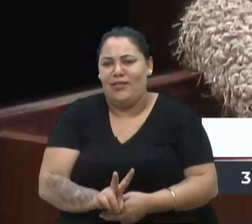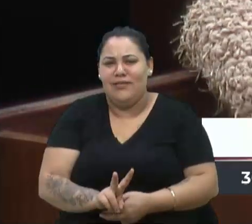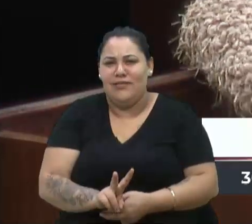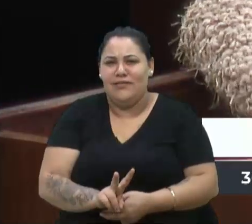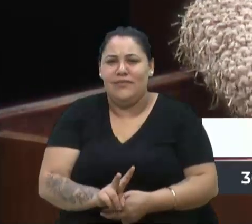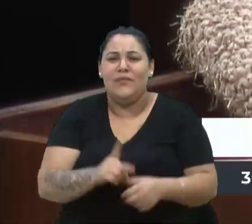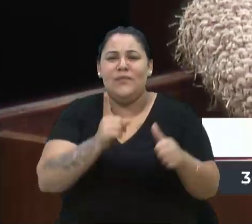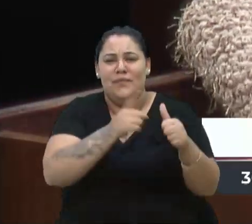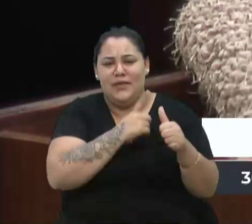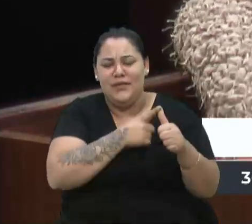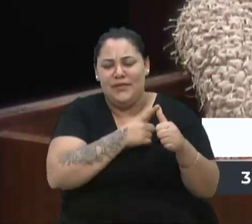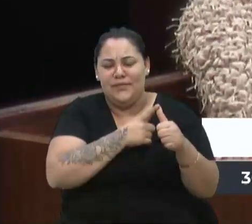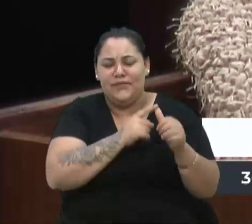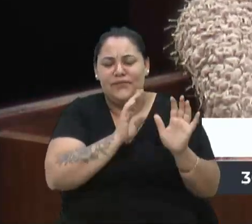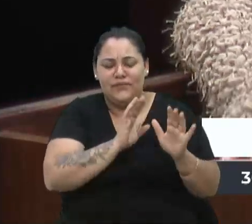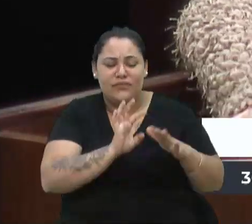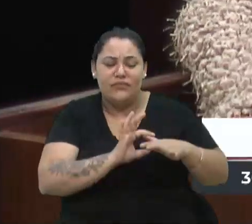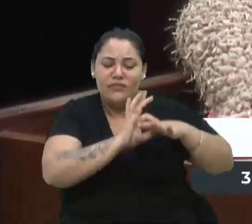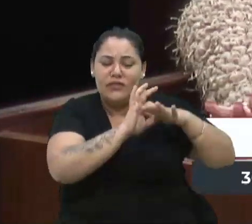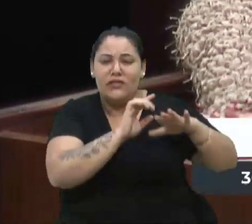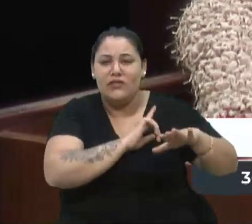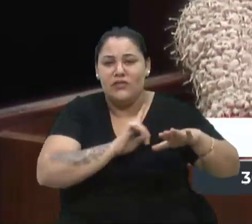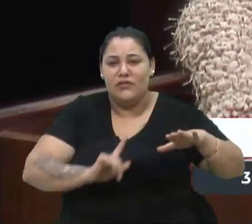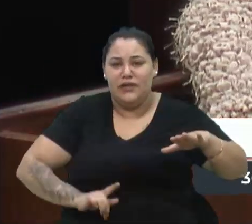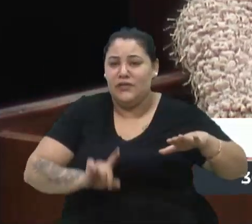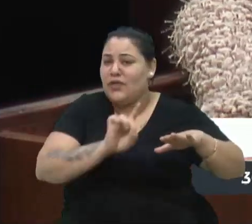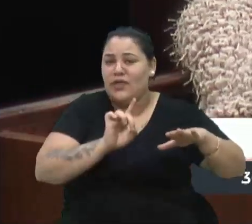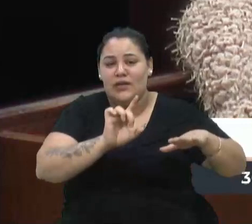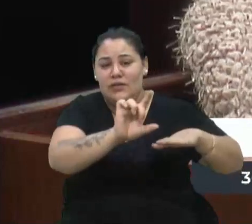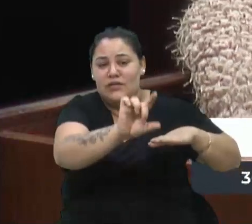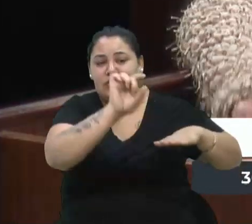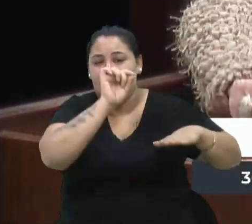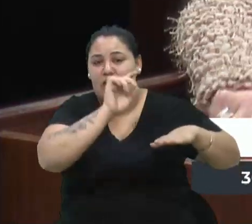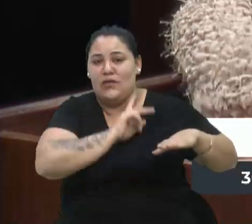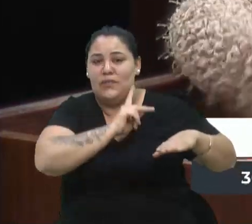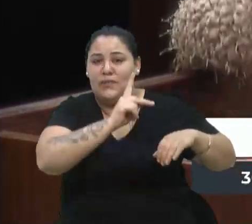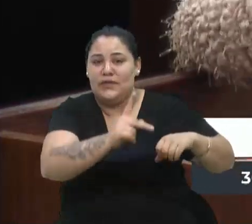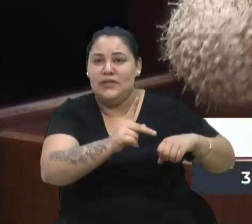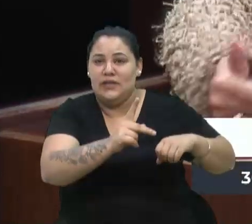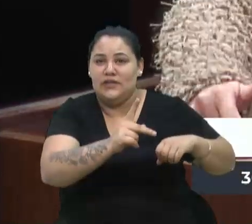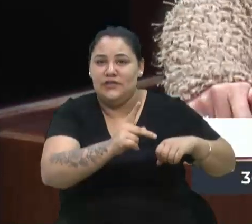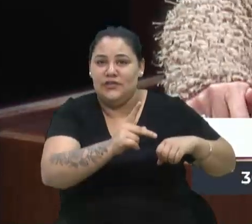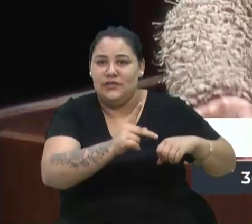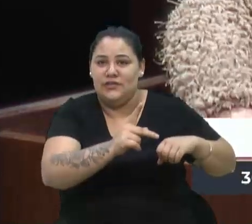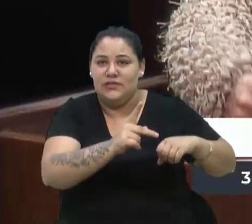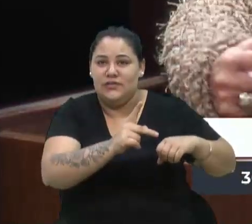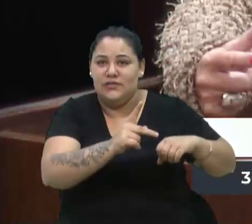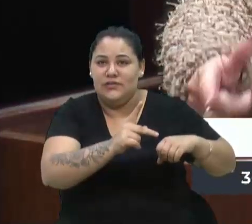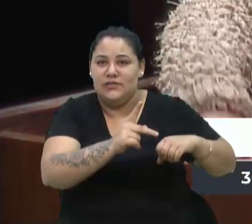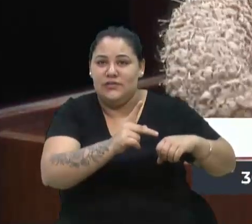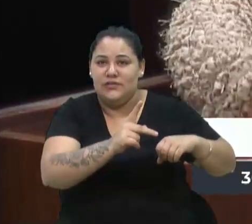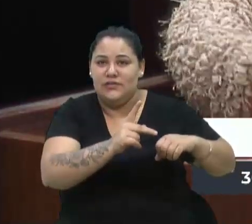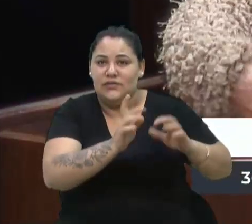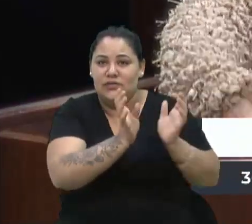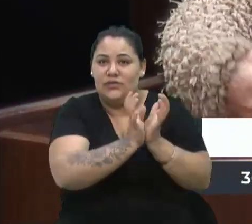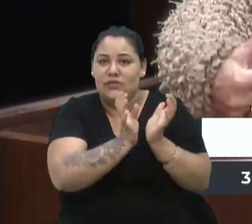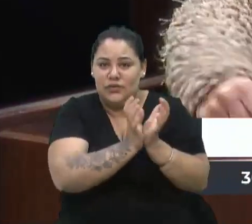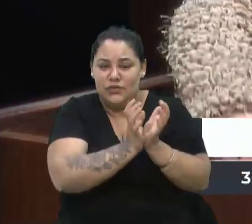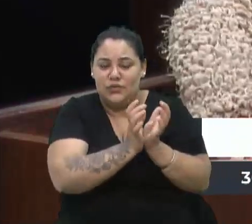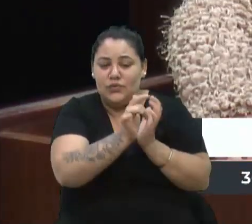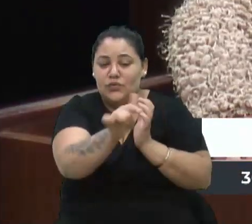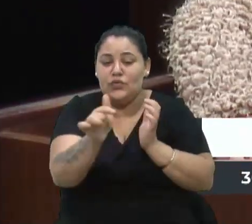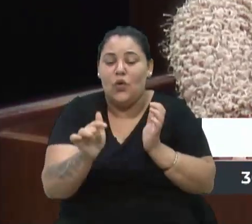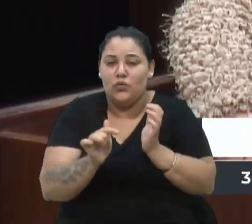que um líder de governo, ele não escolhe o presidente dos partidos, os presidentes dos